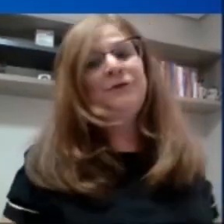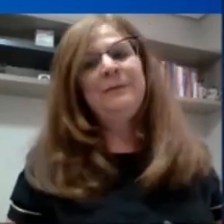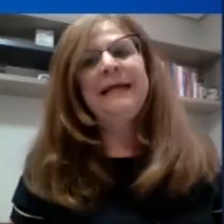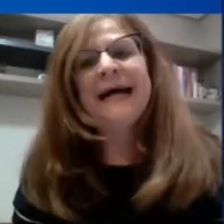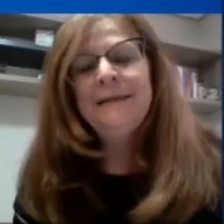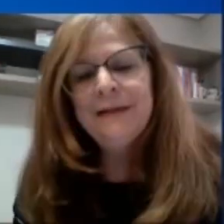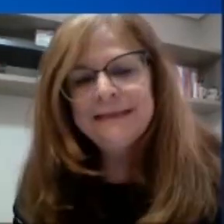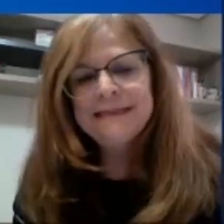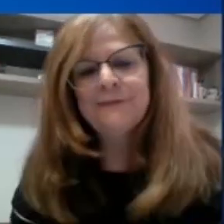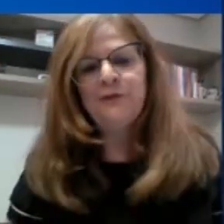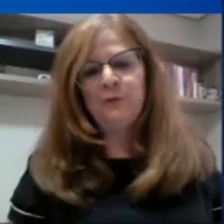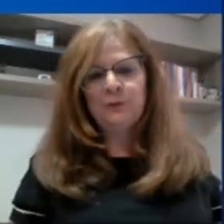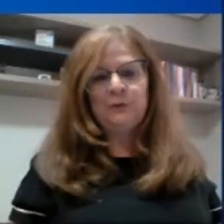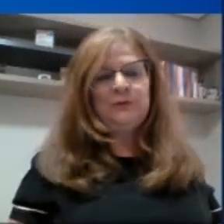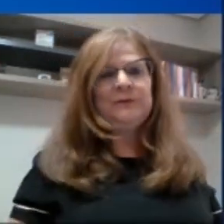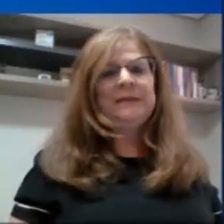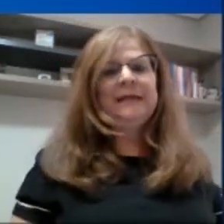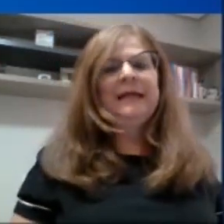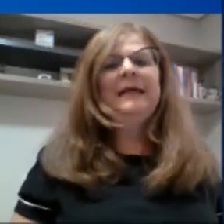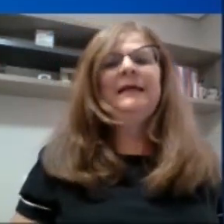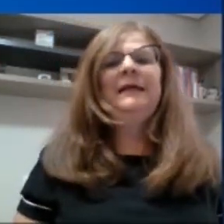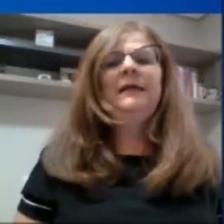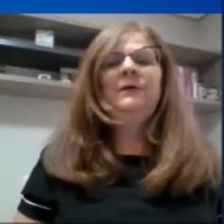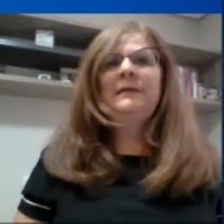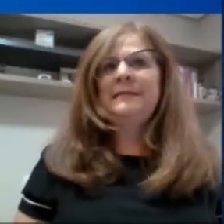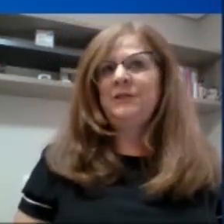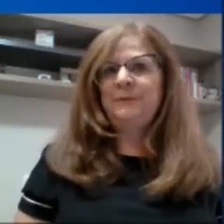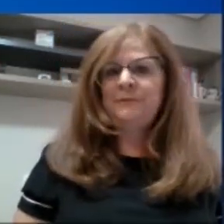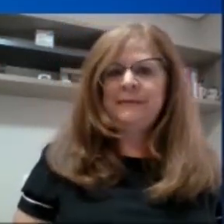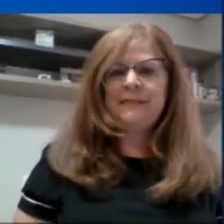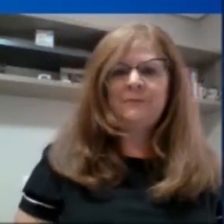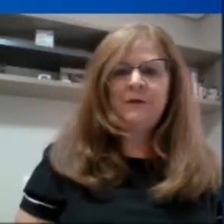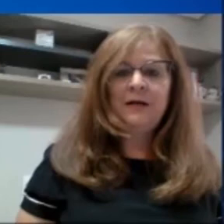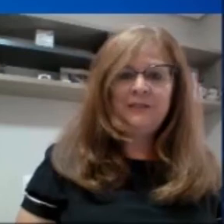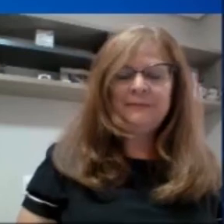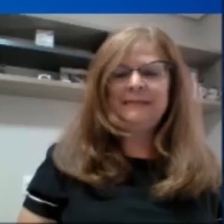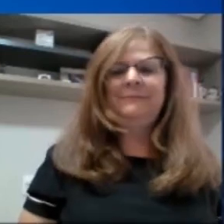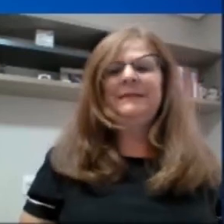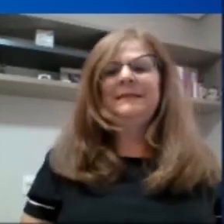Muito obrigada pela atenção de todos. Eu desejo para vocês